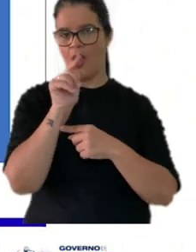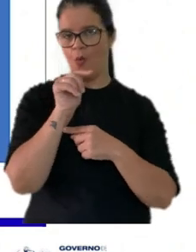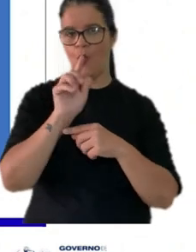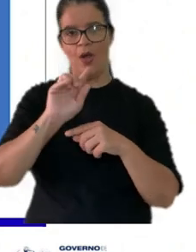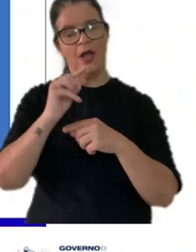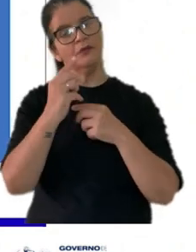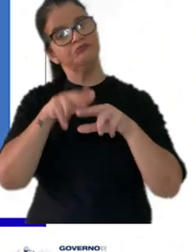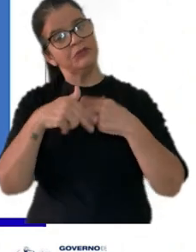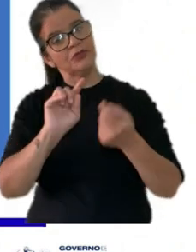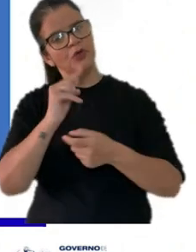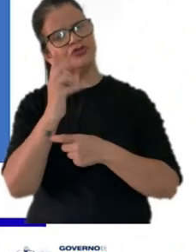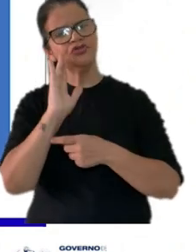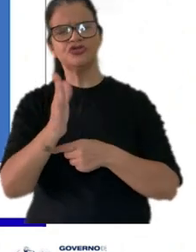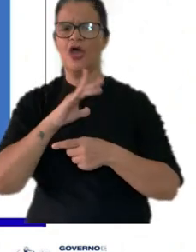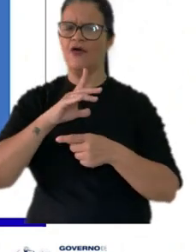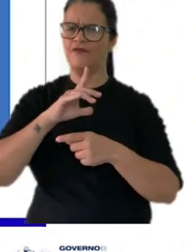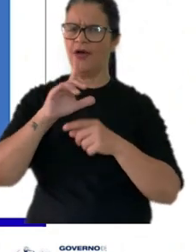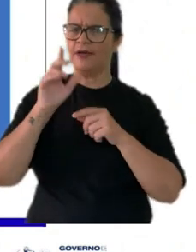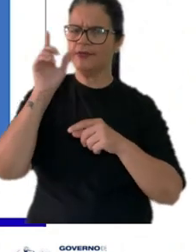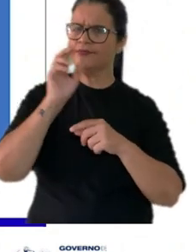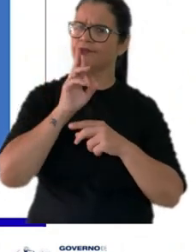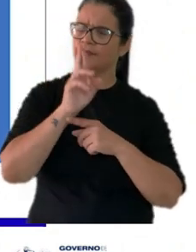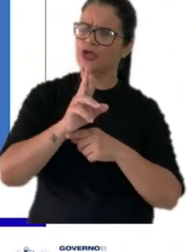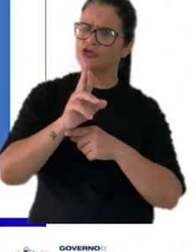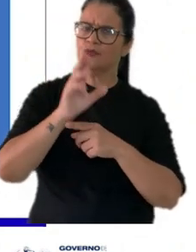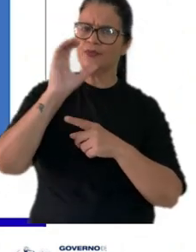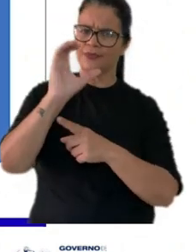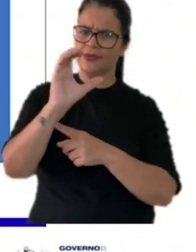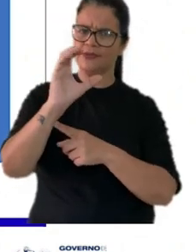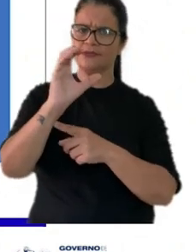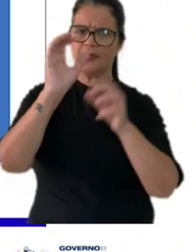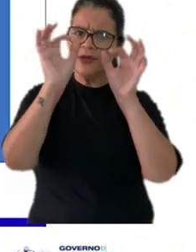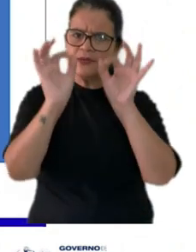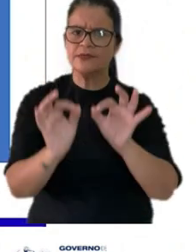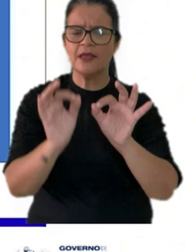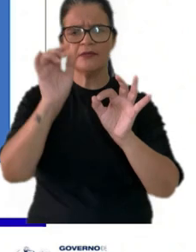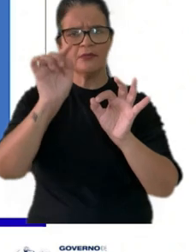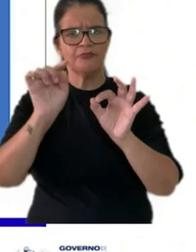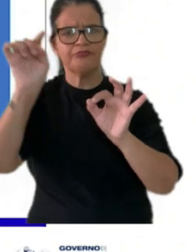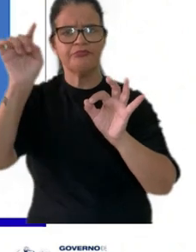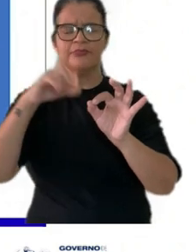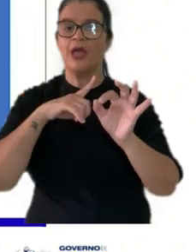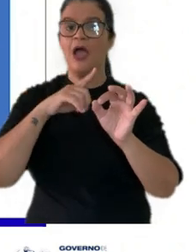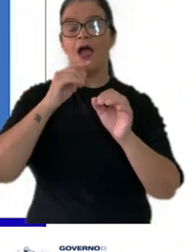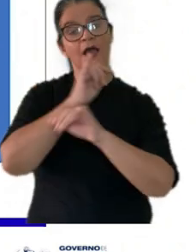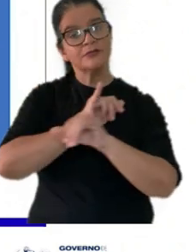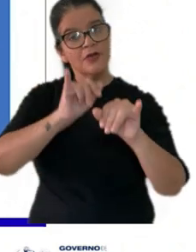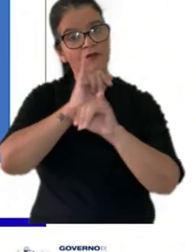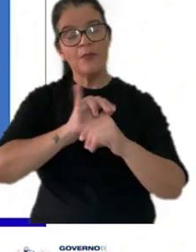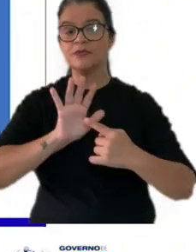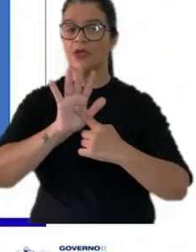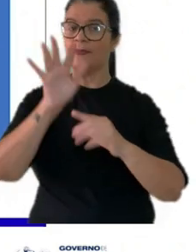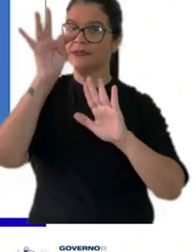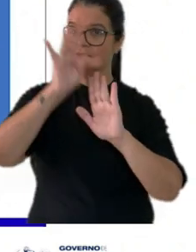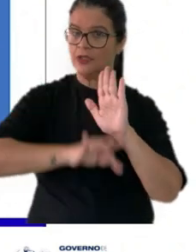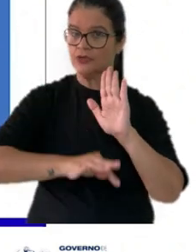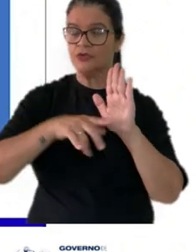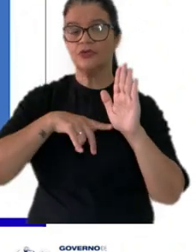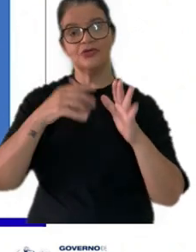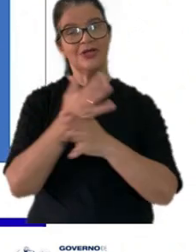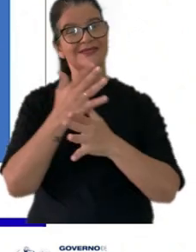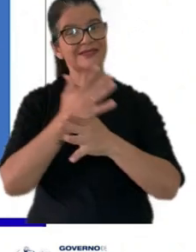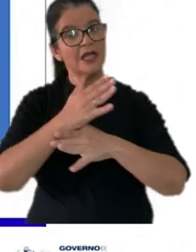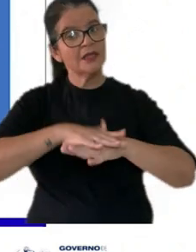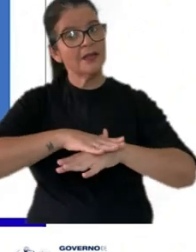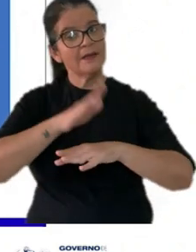vai para a alternativa C como resposta correta entre as informações apresentadas no texto a cidade que mais